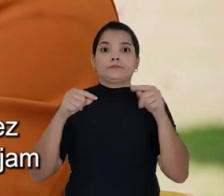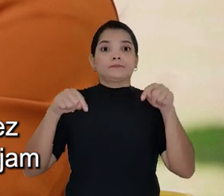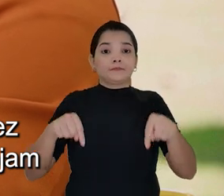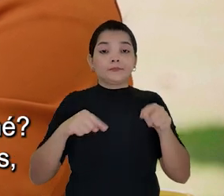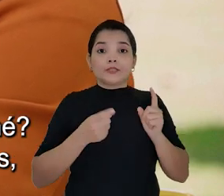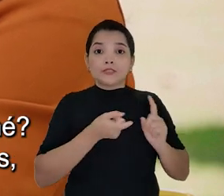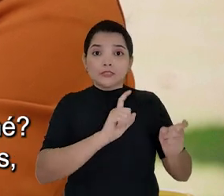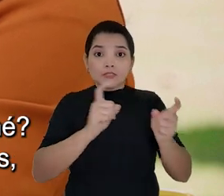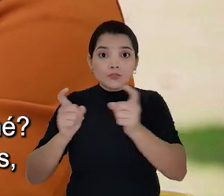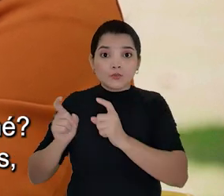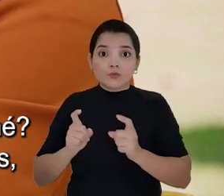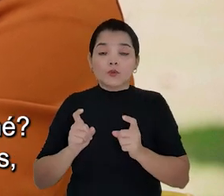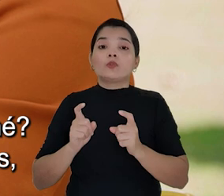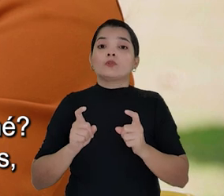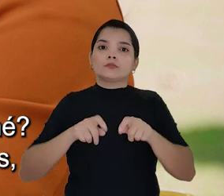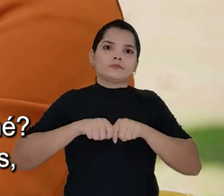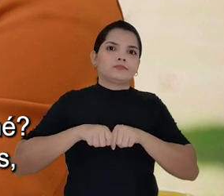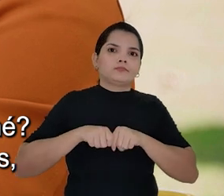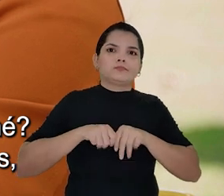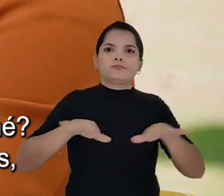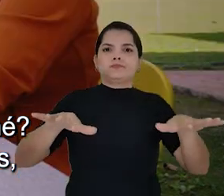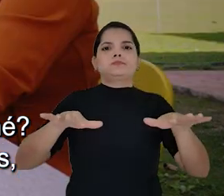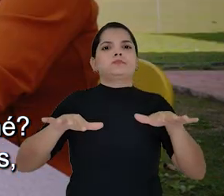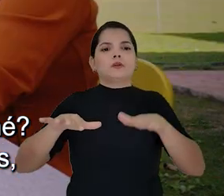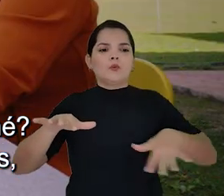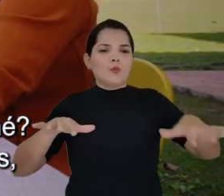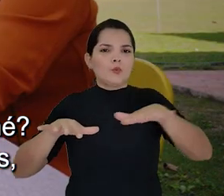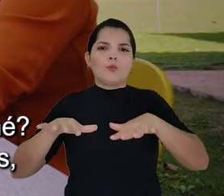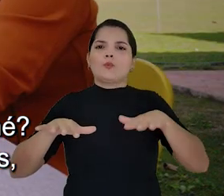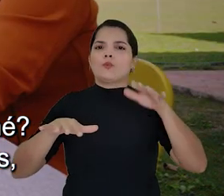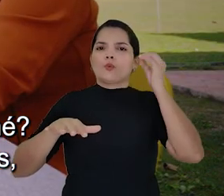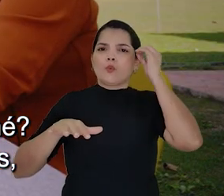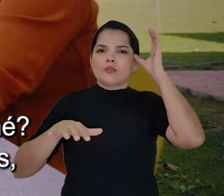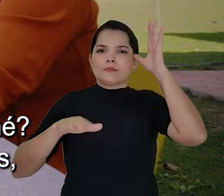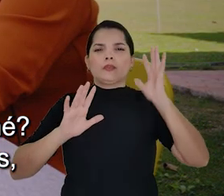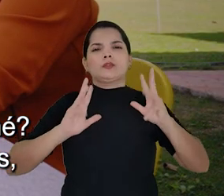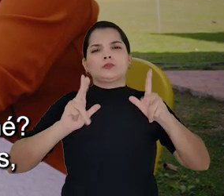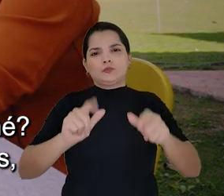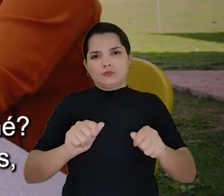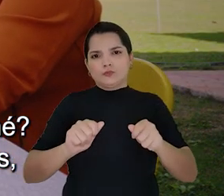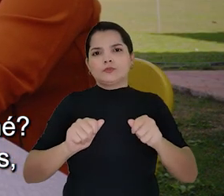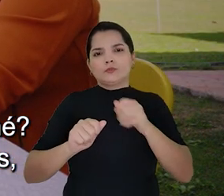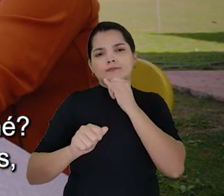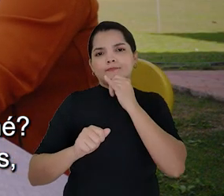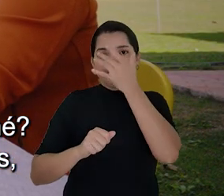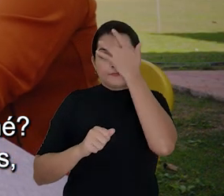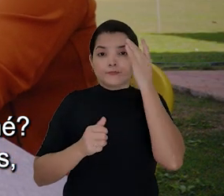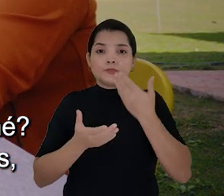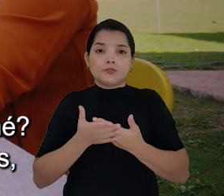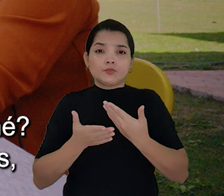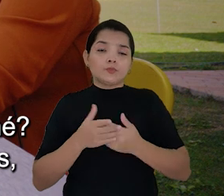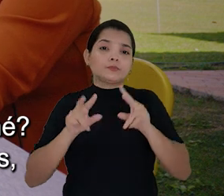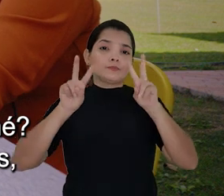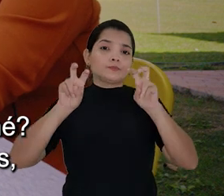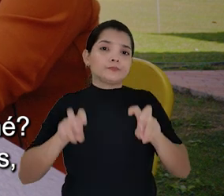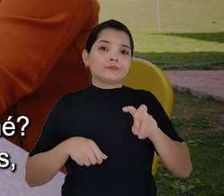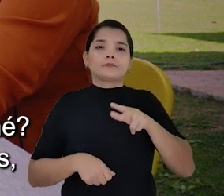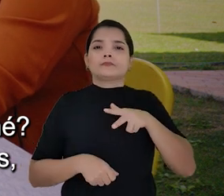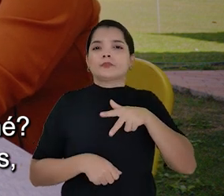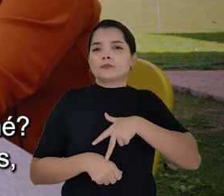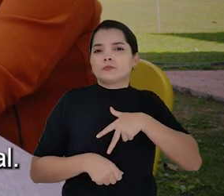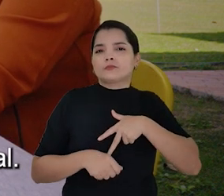discussões sejam permeadas por todas as áreas do conhecimento né pessoa que estudam as questões